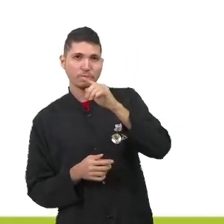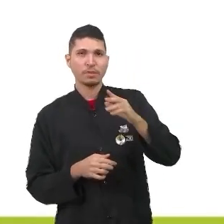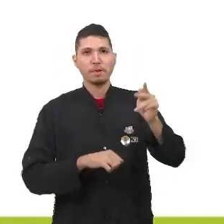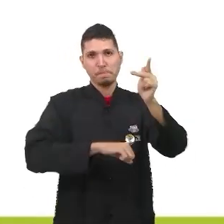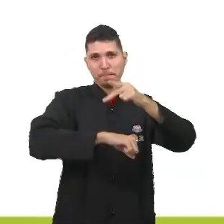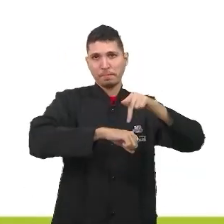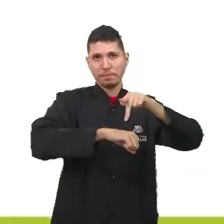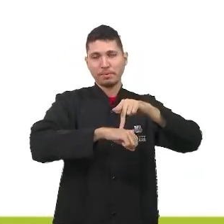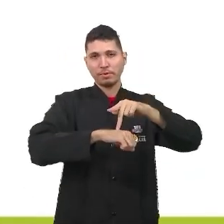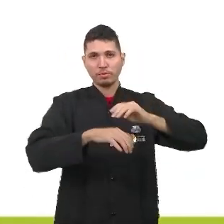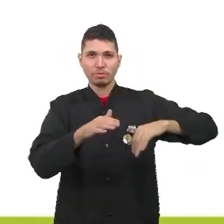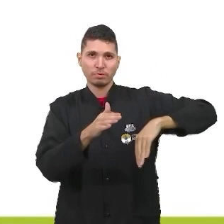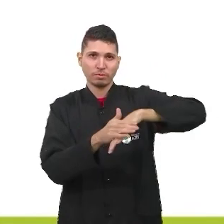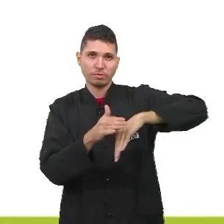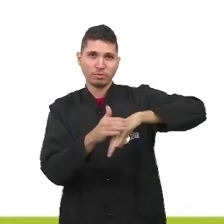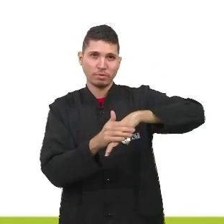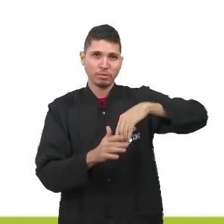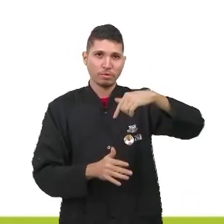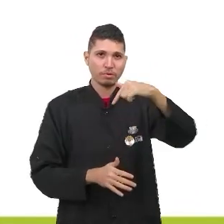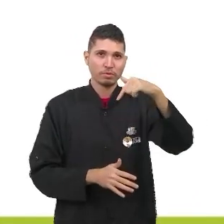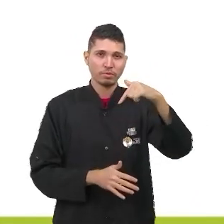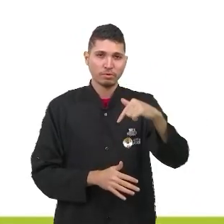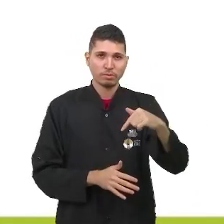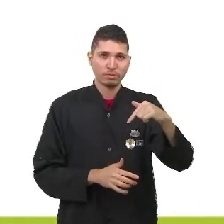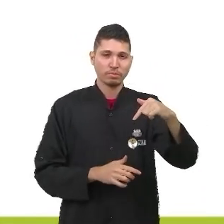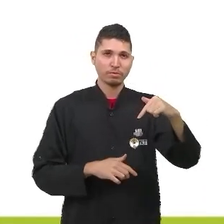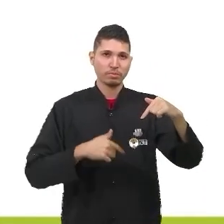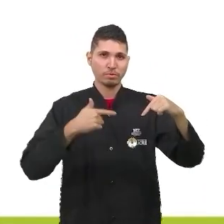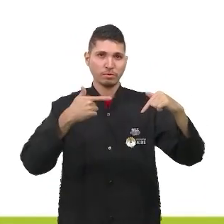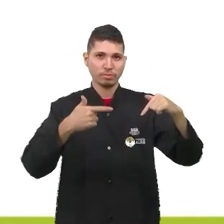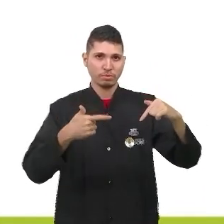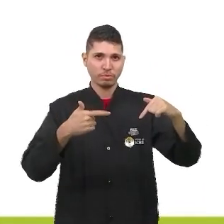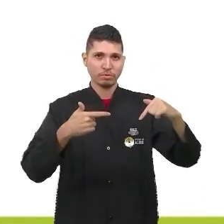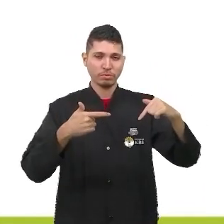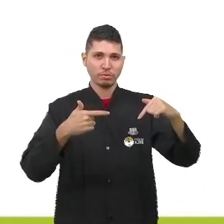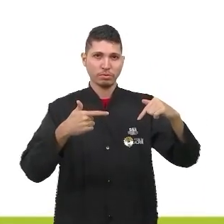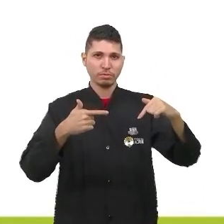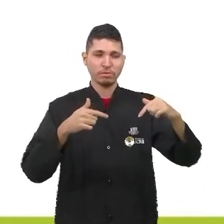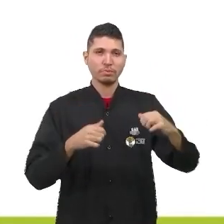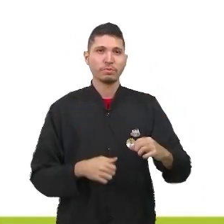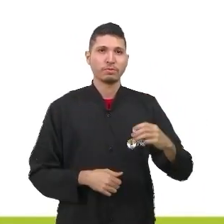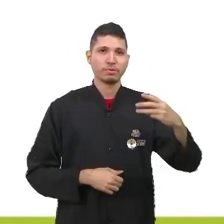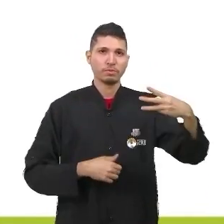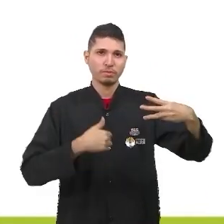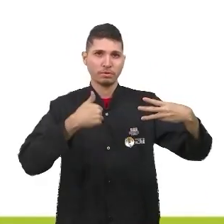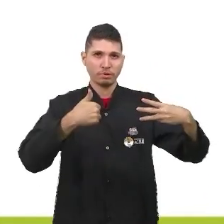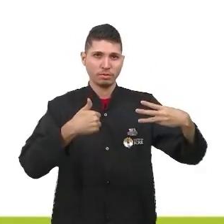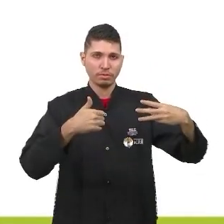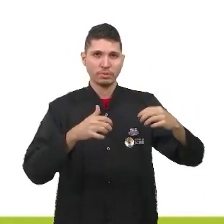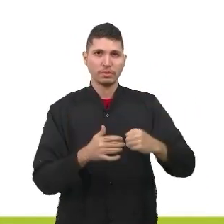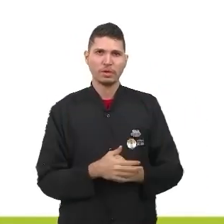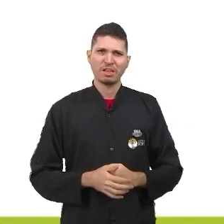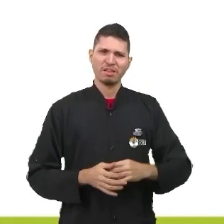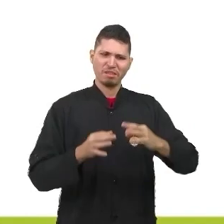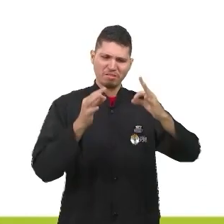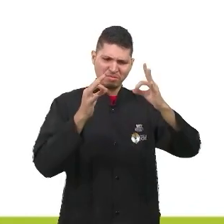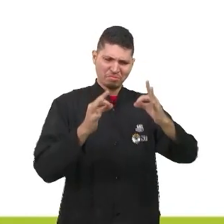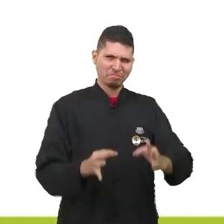futebol. 7-2, 3-1. A injustiça do 7. 7?